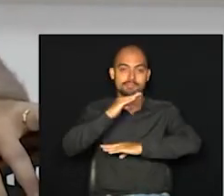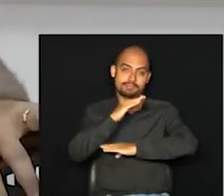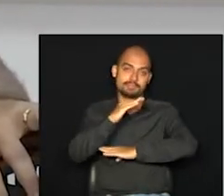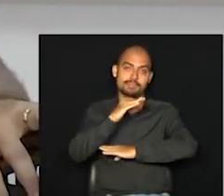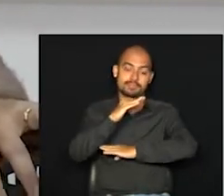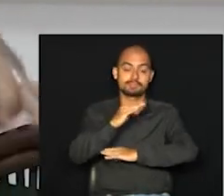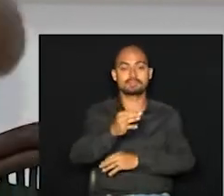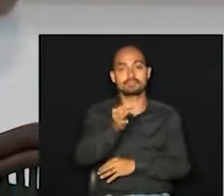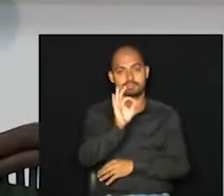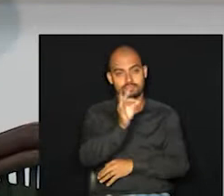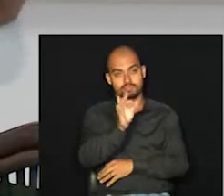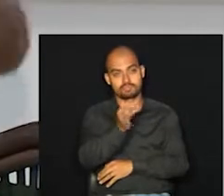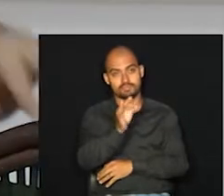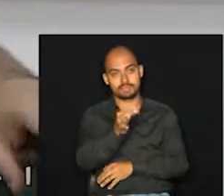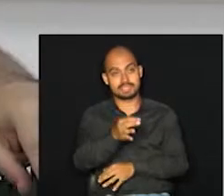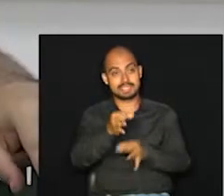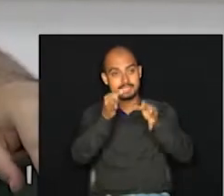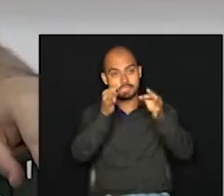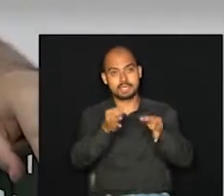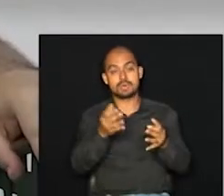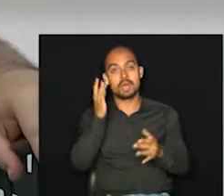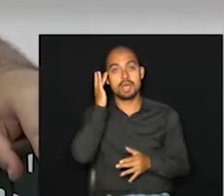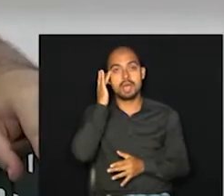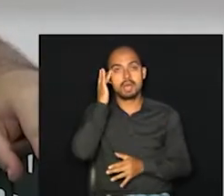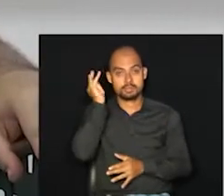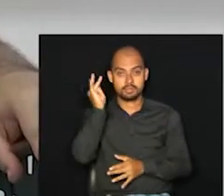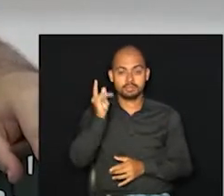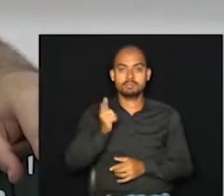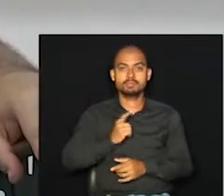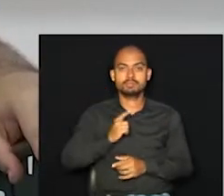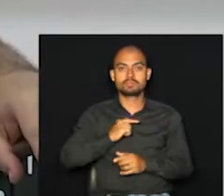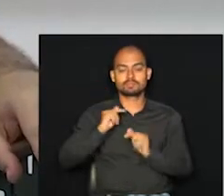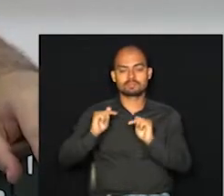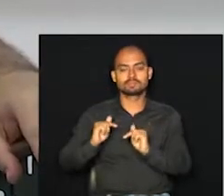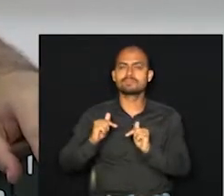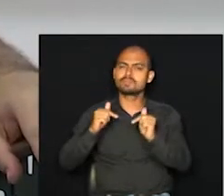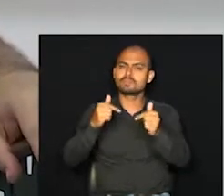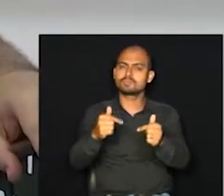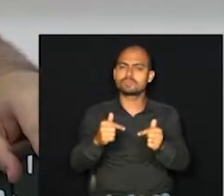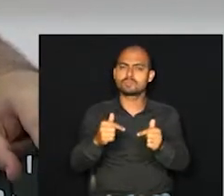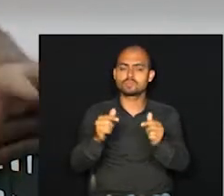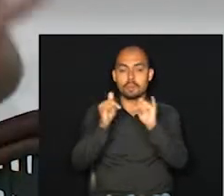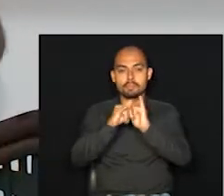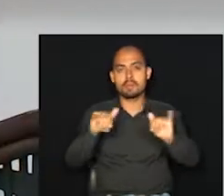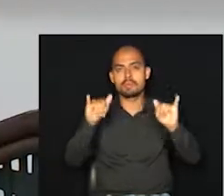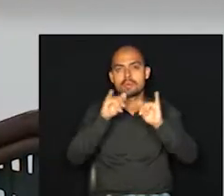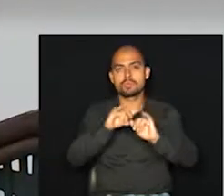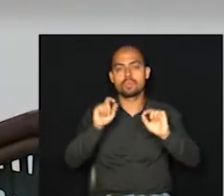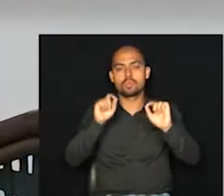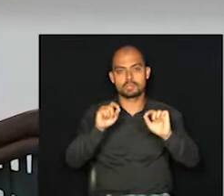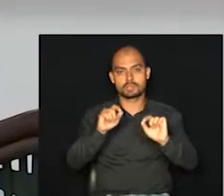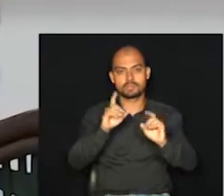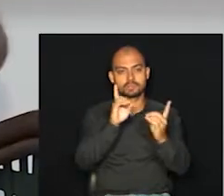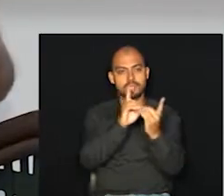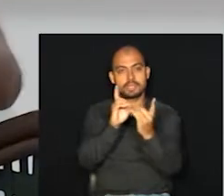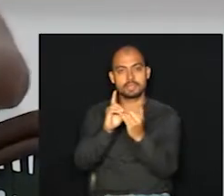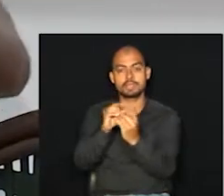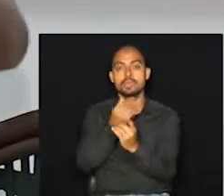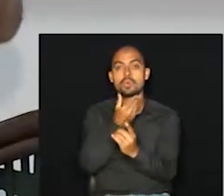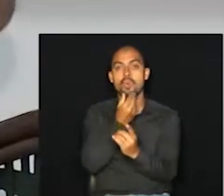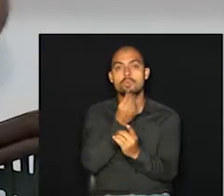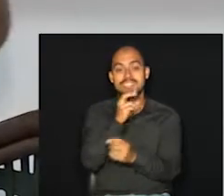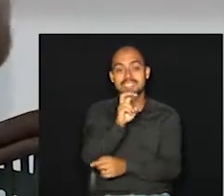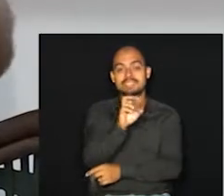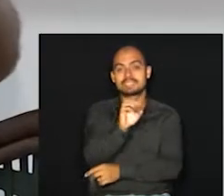você tem toda a razão. Por isso, inclusive, amanhã será realizada uma ação aqui, olha só, que deve atender 500 homens